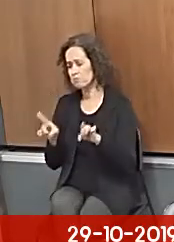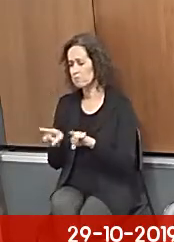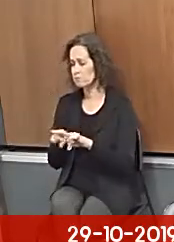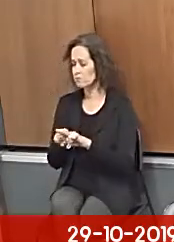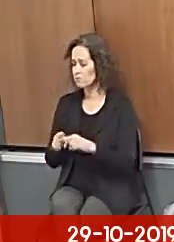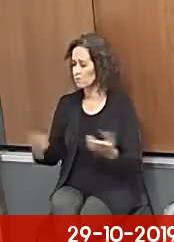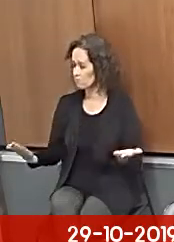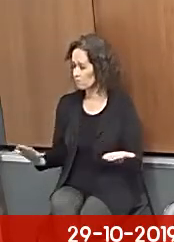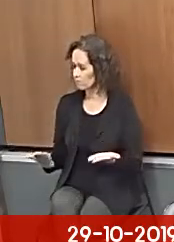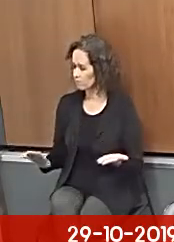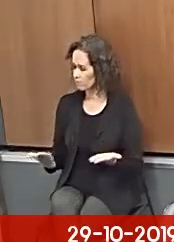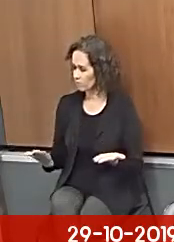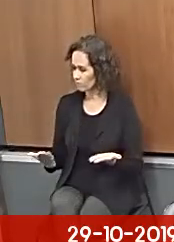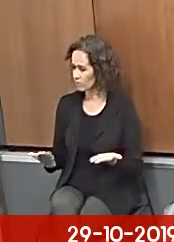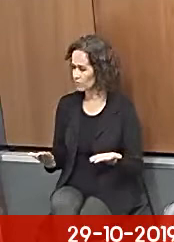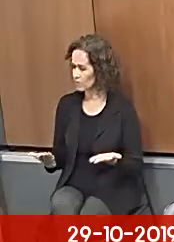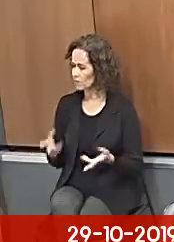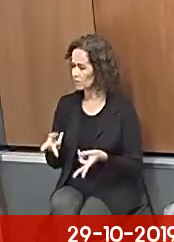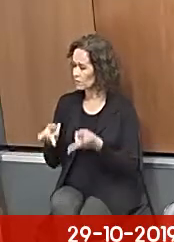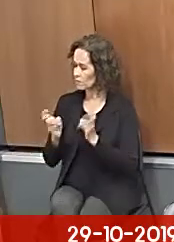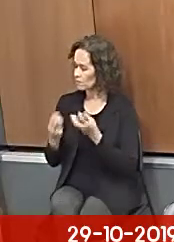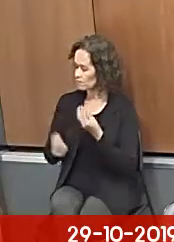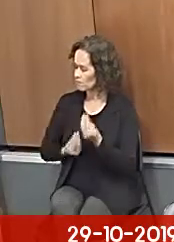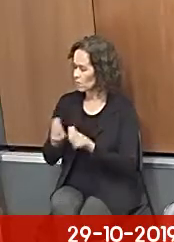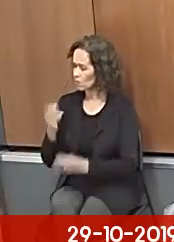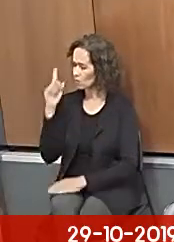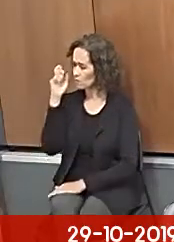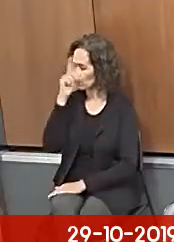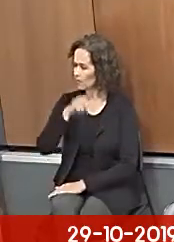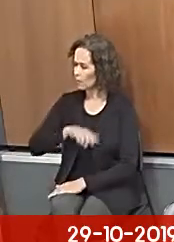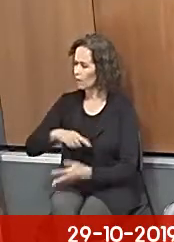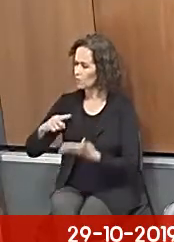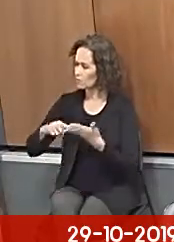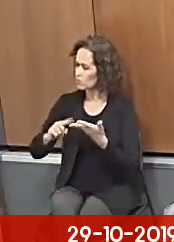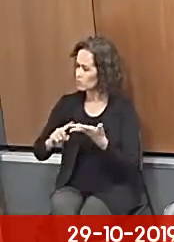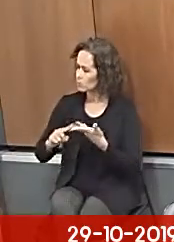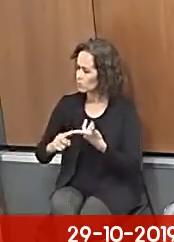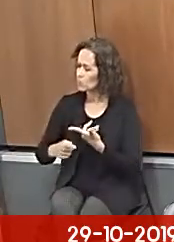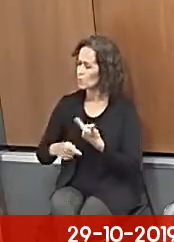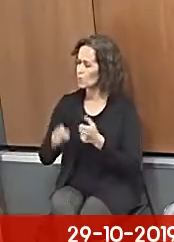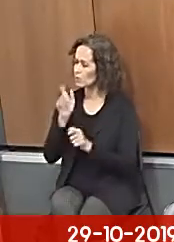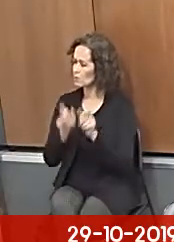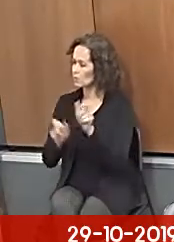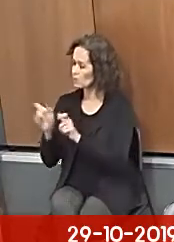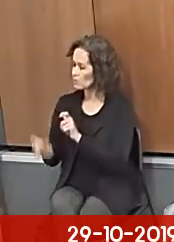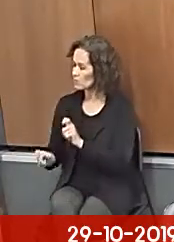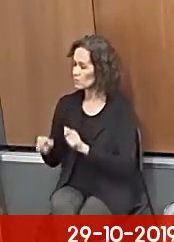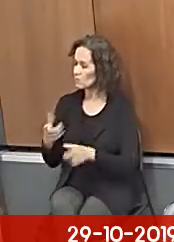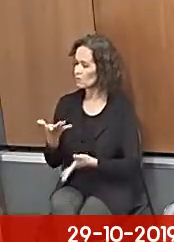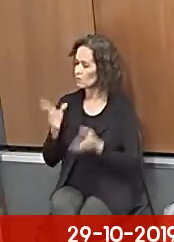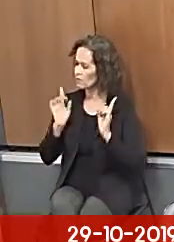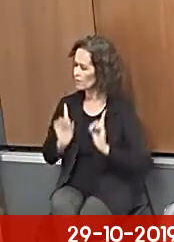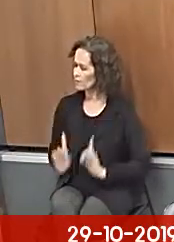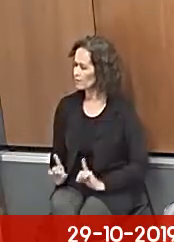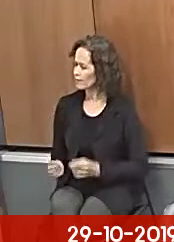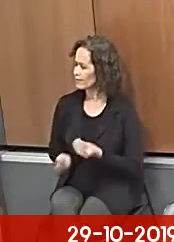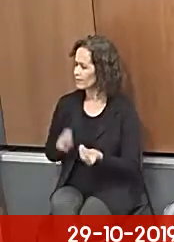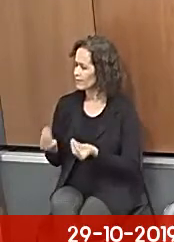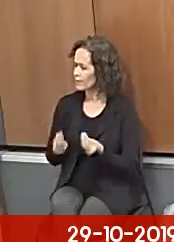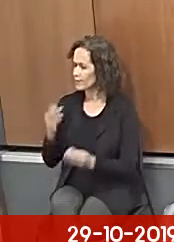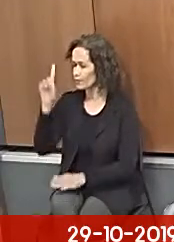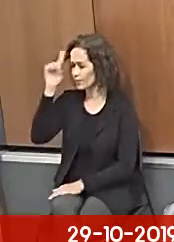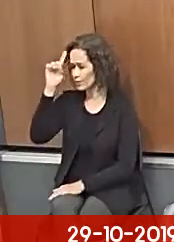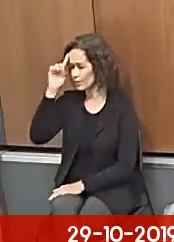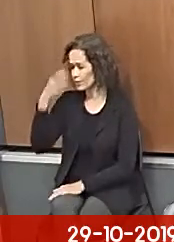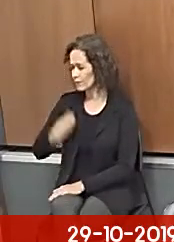hoje a gente vê o tanto que as dificuldades que as pessoas com deficiência conseguem tocar aí o seu dia a dia, a